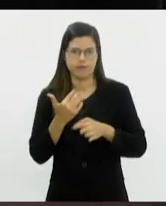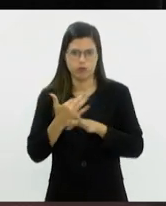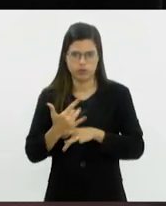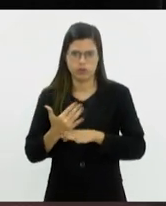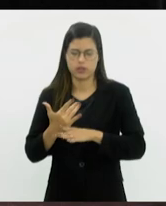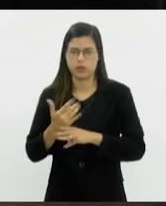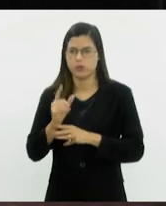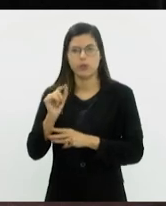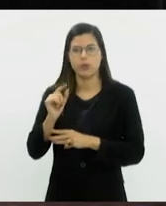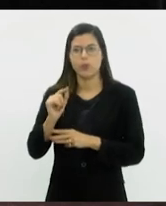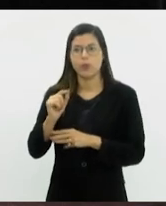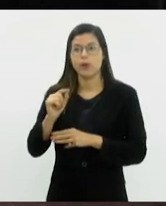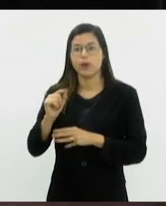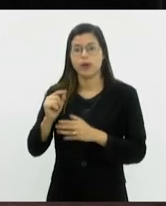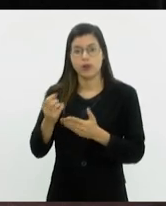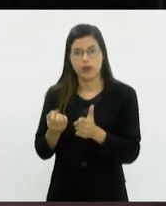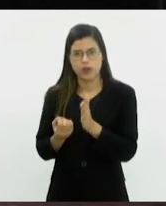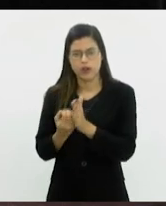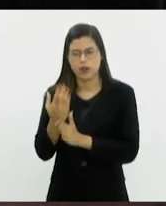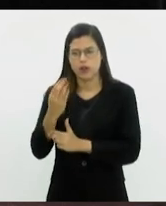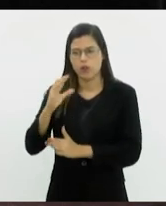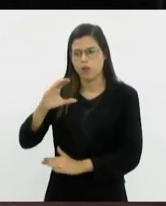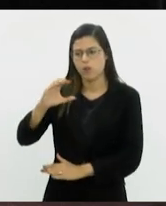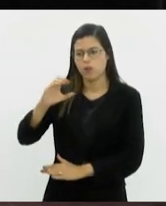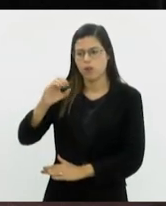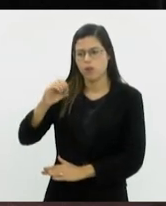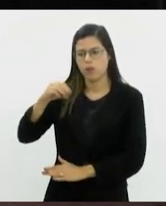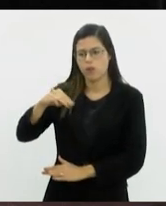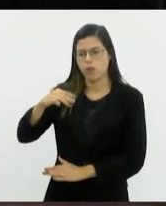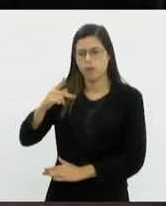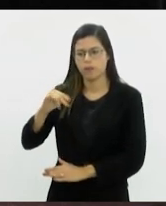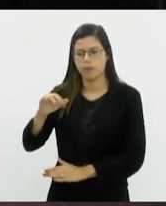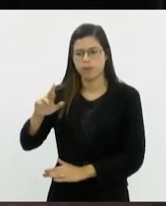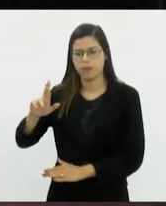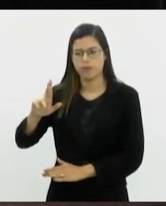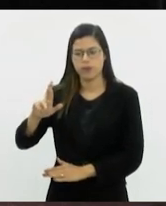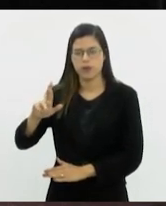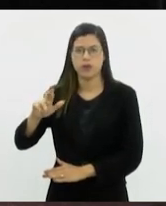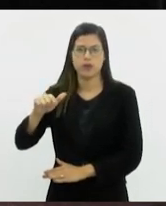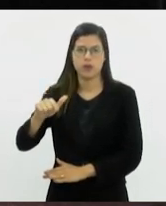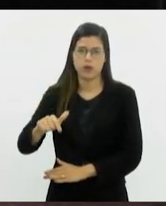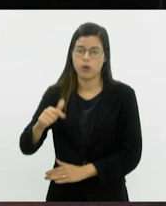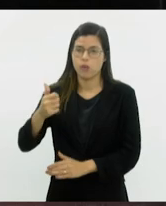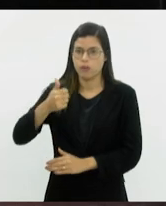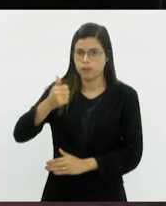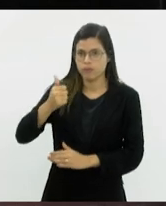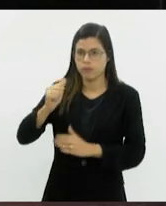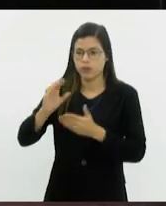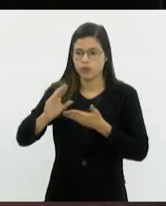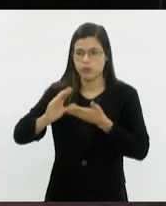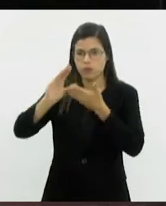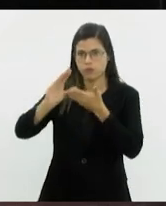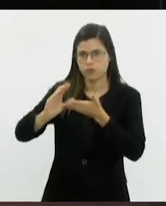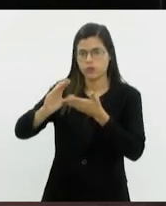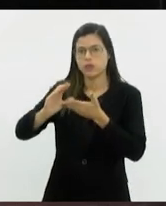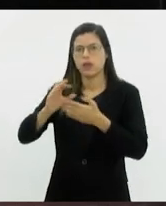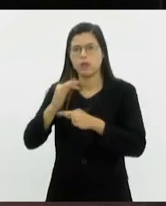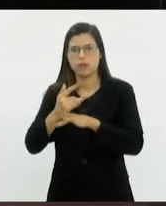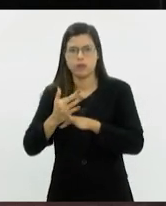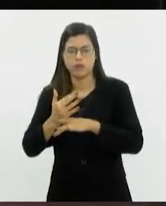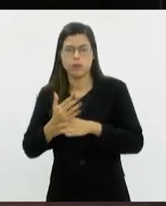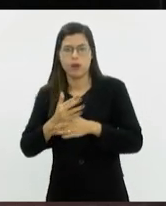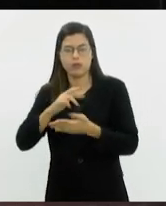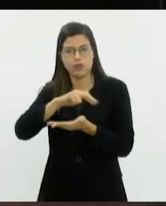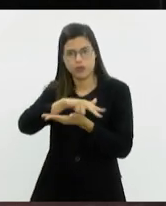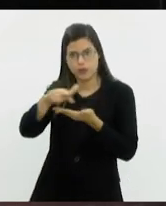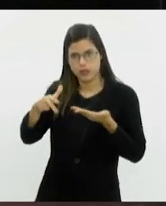foi a implementação do COMPLIR, o primeiro Conselho Municipal de Promoção da Diversidade Religiosa. Vejam só,